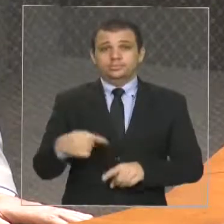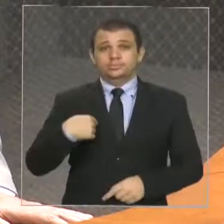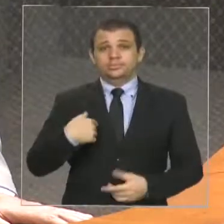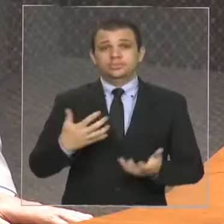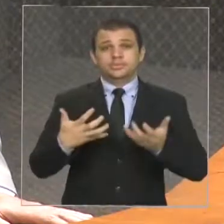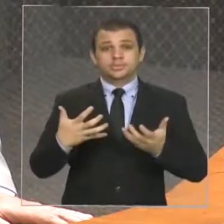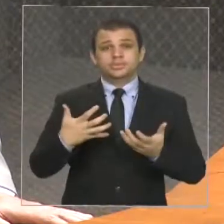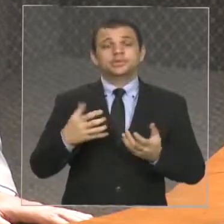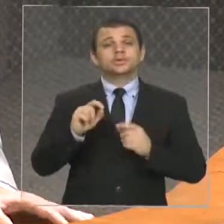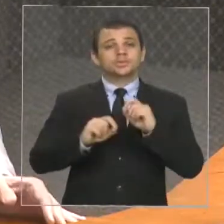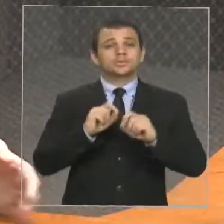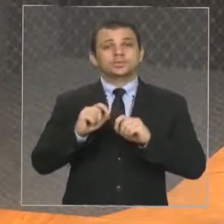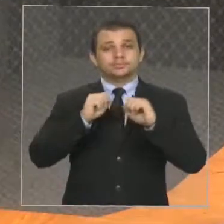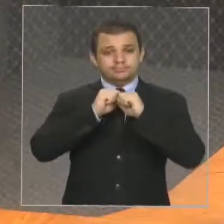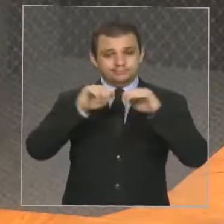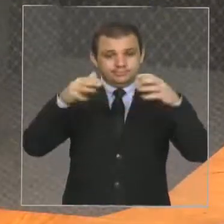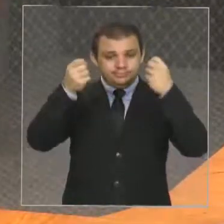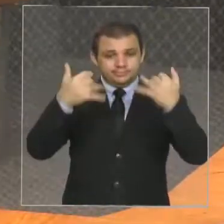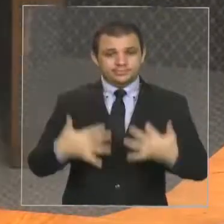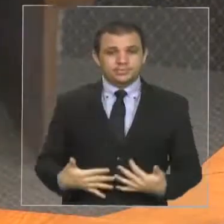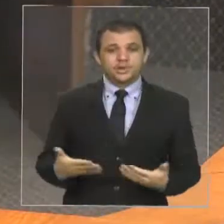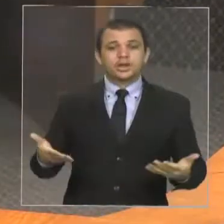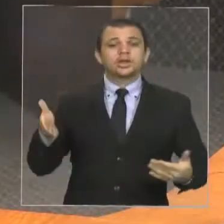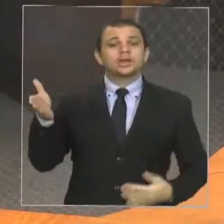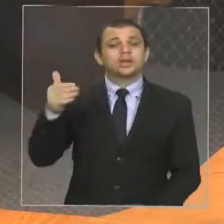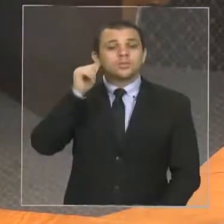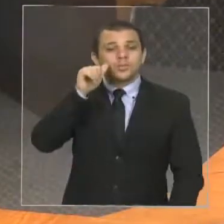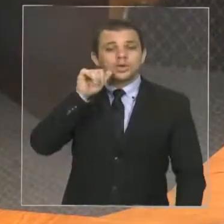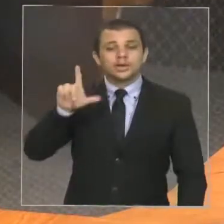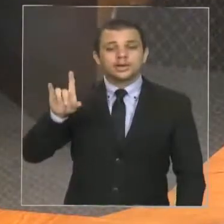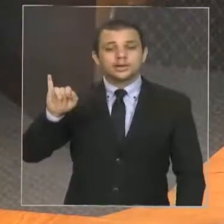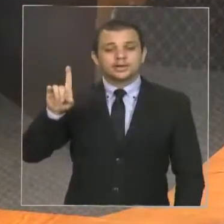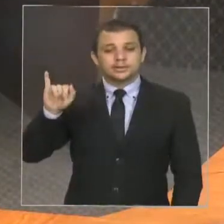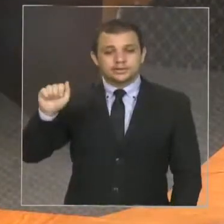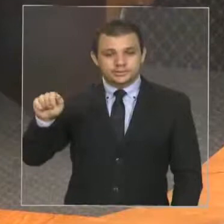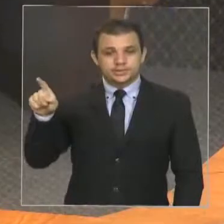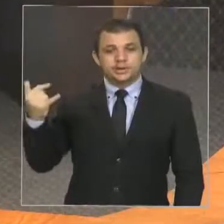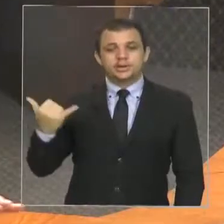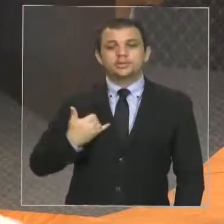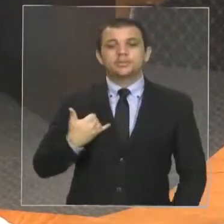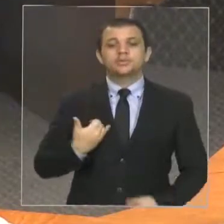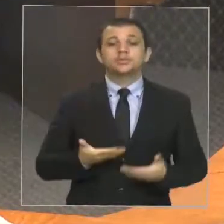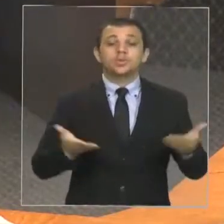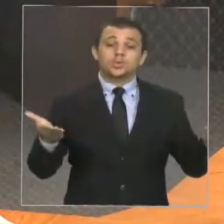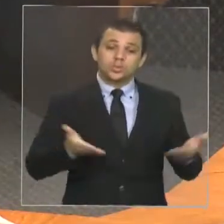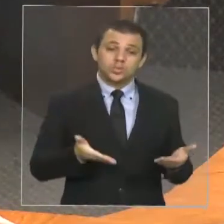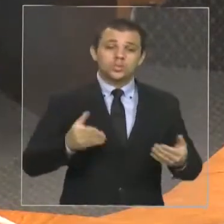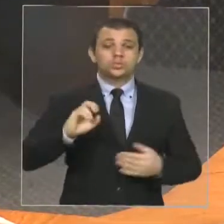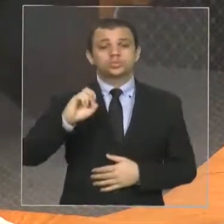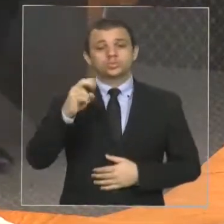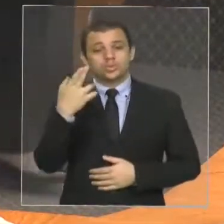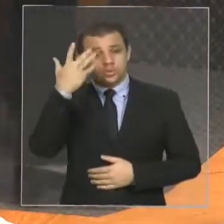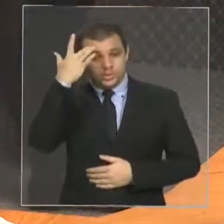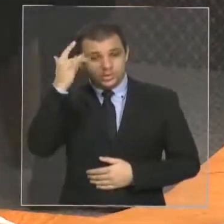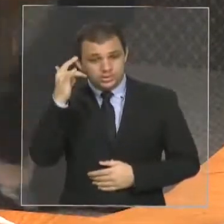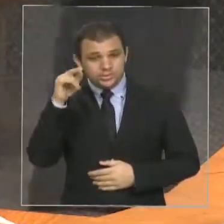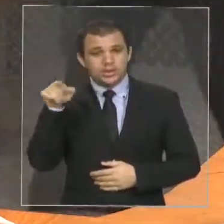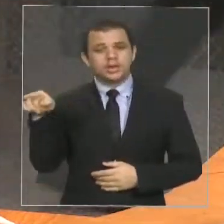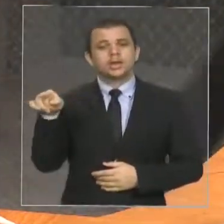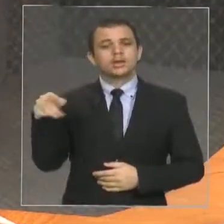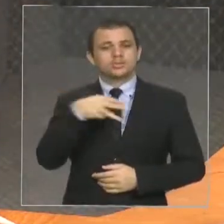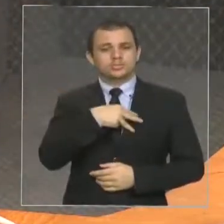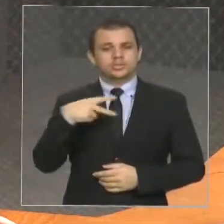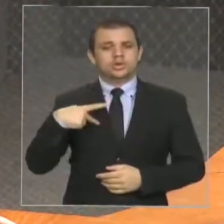ela me comunicou que irá entrar hoje, ou no máximo amanhã, com uma ação direta